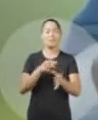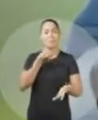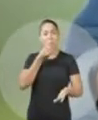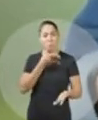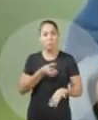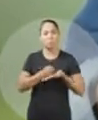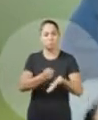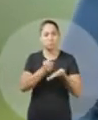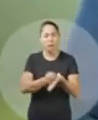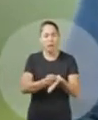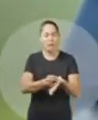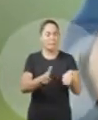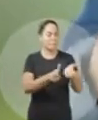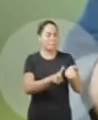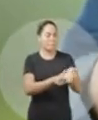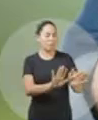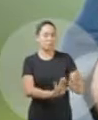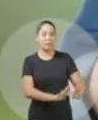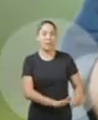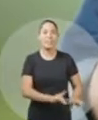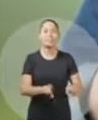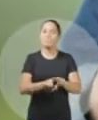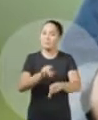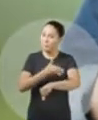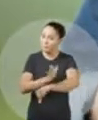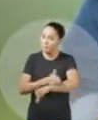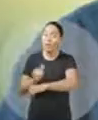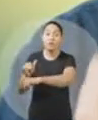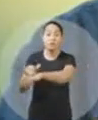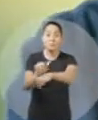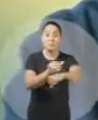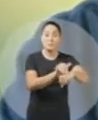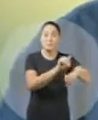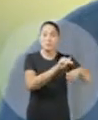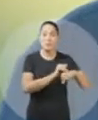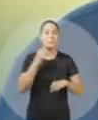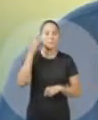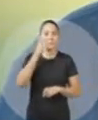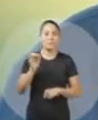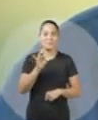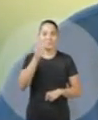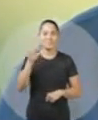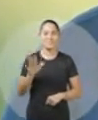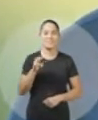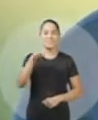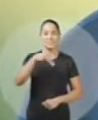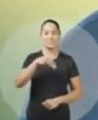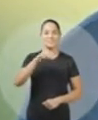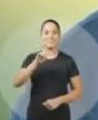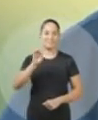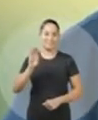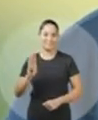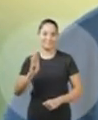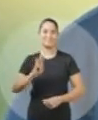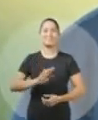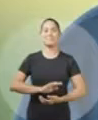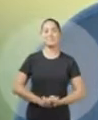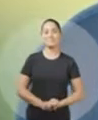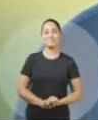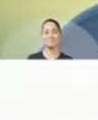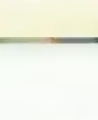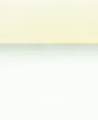e ter um bom apoio para tirar os compromissos do papel. Chame você também os deputados do